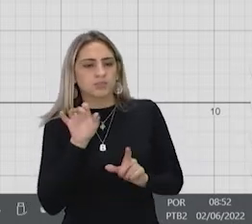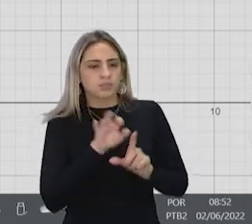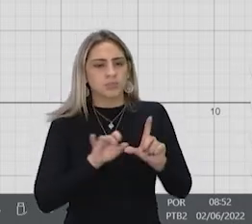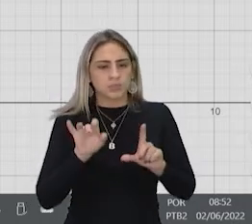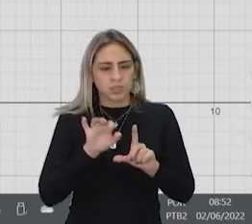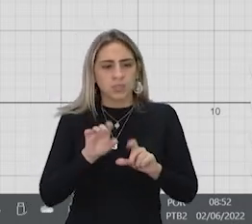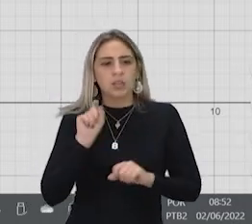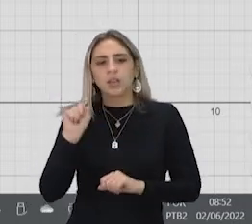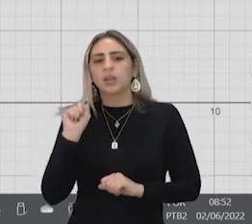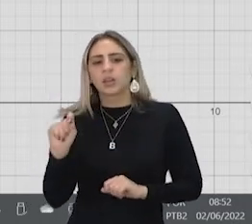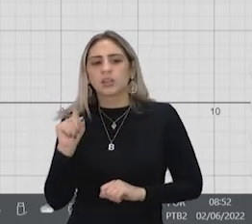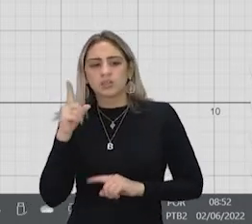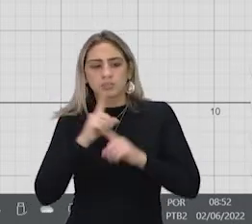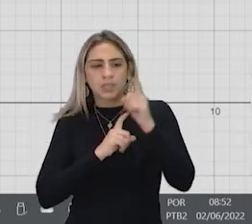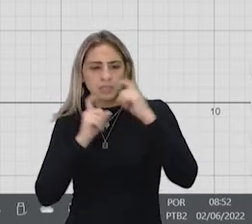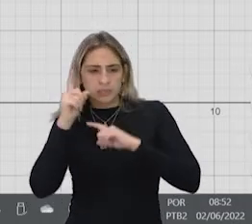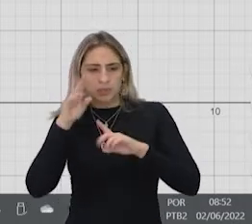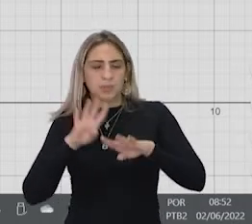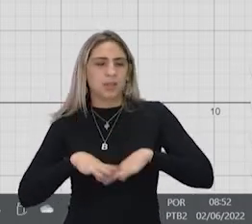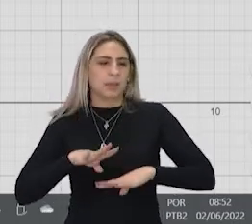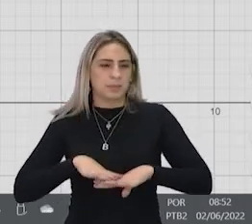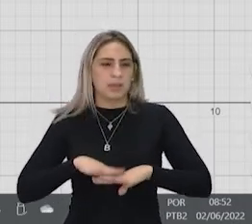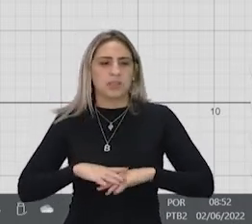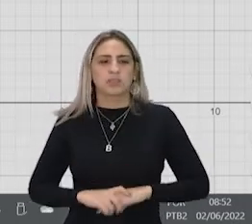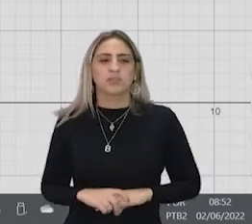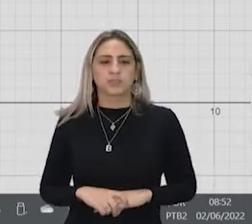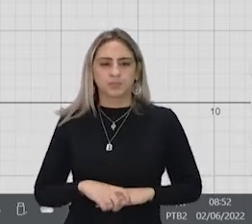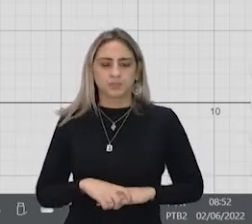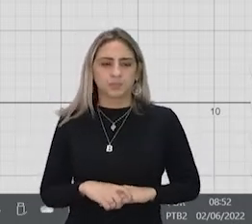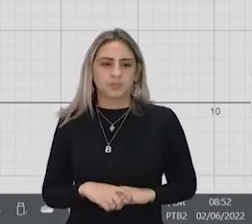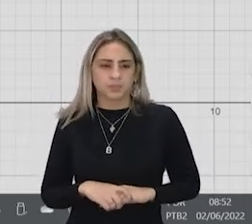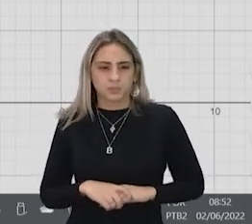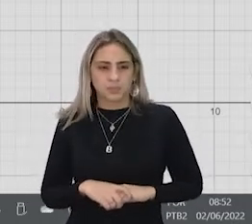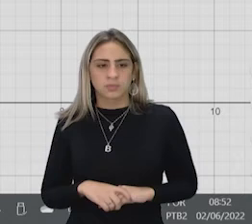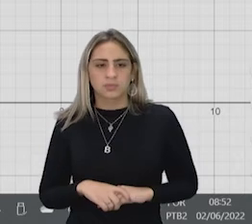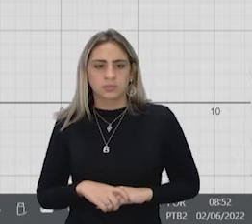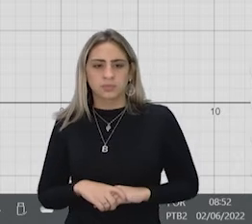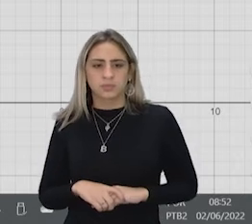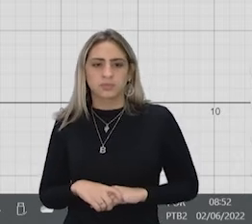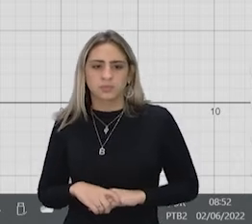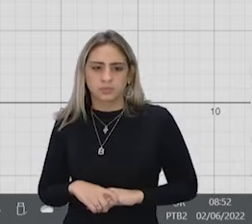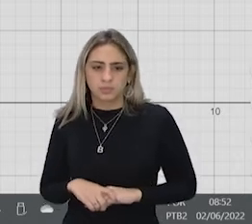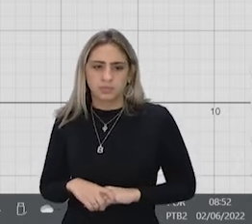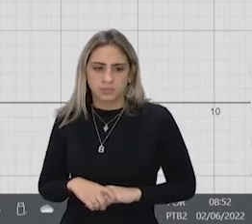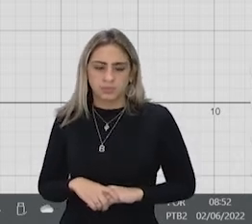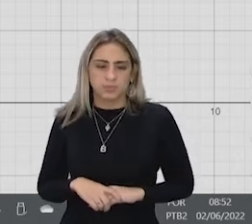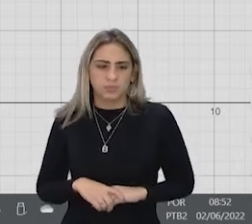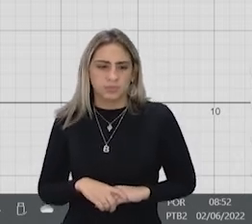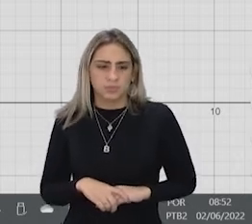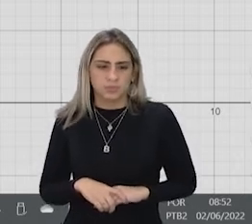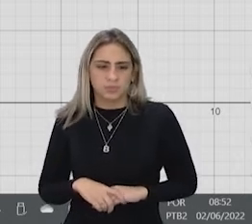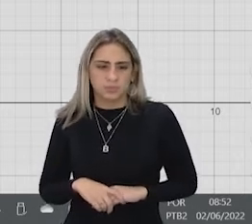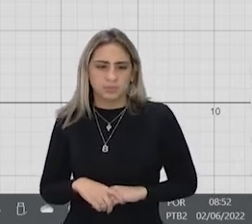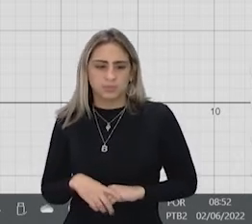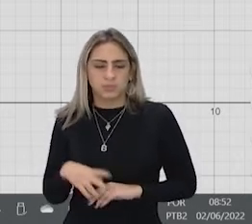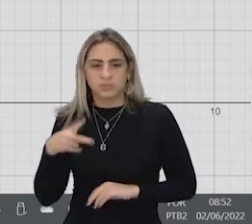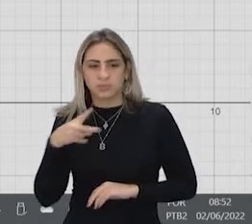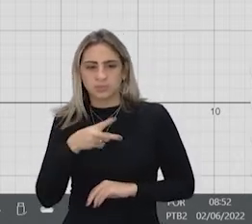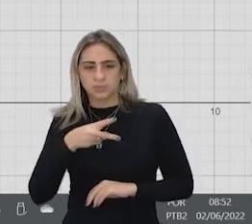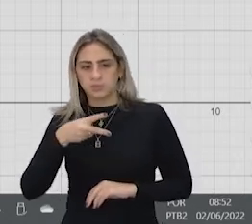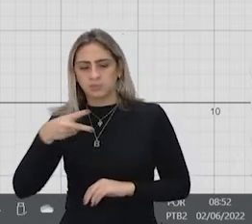expressão algébrica. Cuidado, ó, você tem o montante, eu estou chamando de M, vou colocar M maiúsculo,